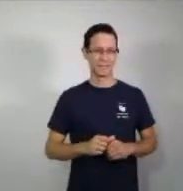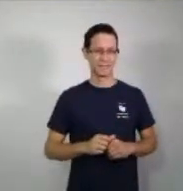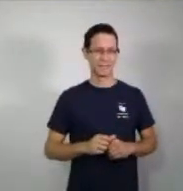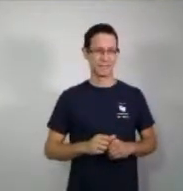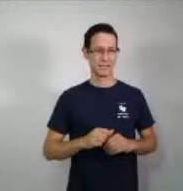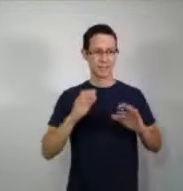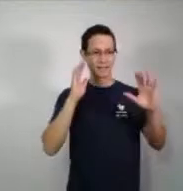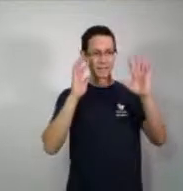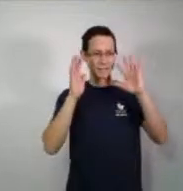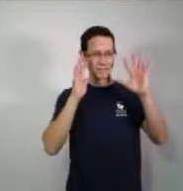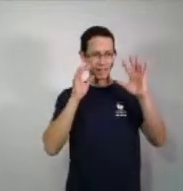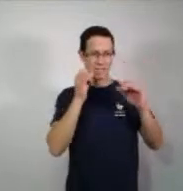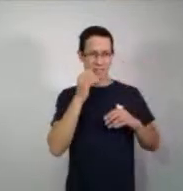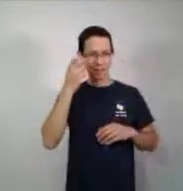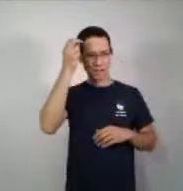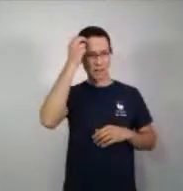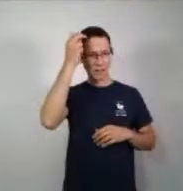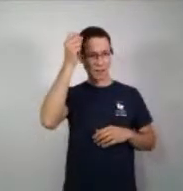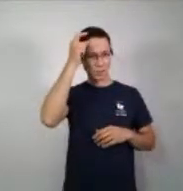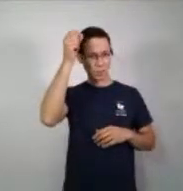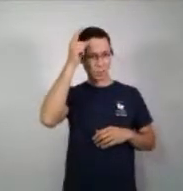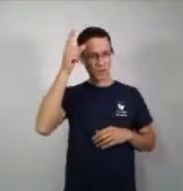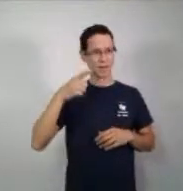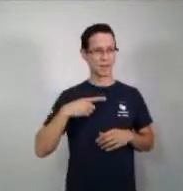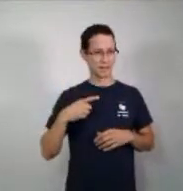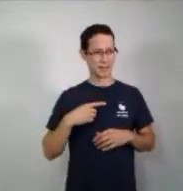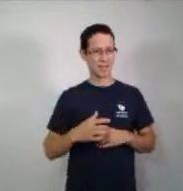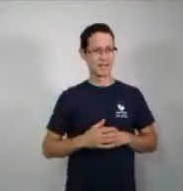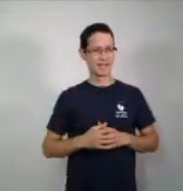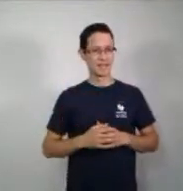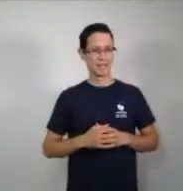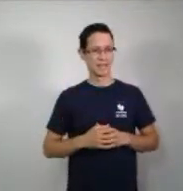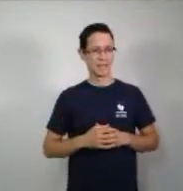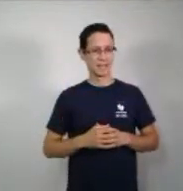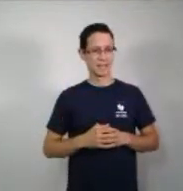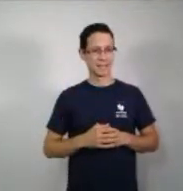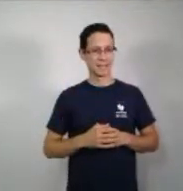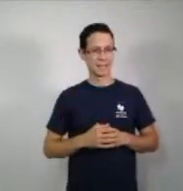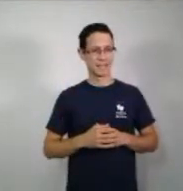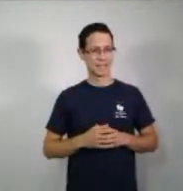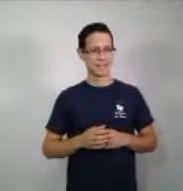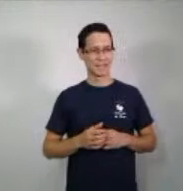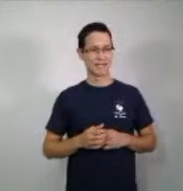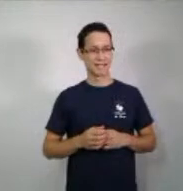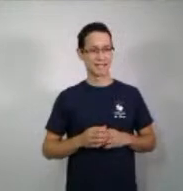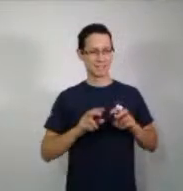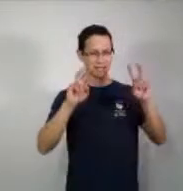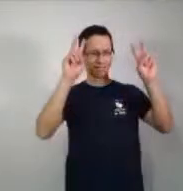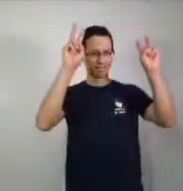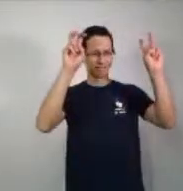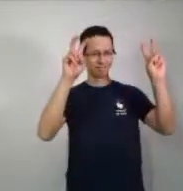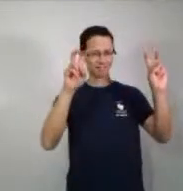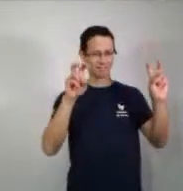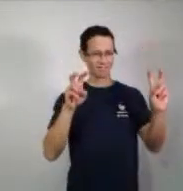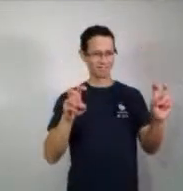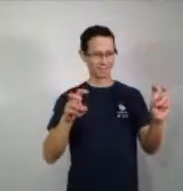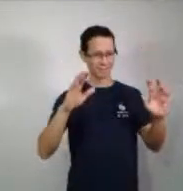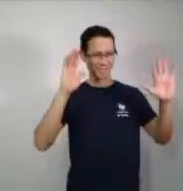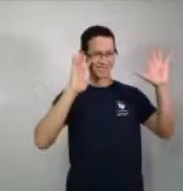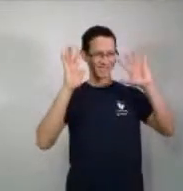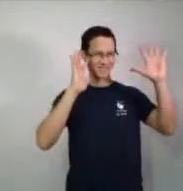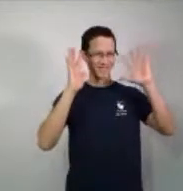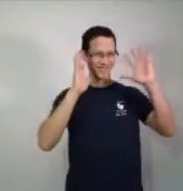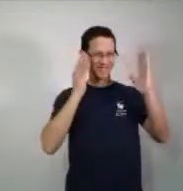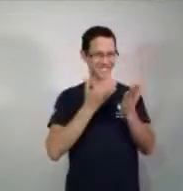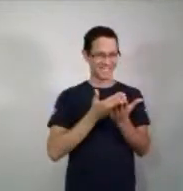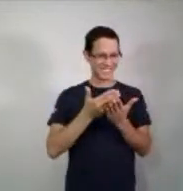nessa relevância cultural que mudava o status de um imigrante. Então, enfim, são esses assuntos que eu pensei da gente ir temperando aqui. Tu